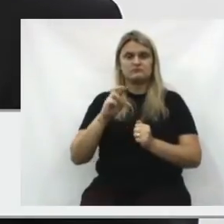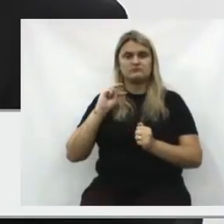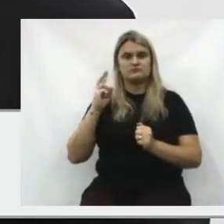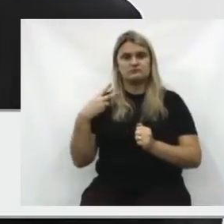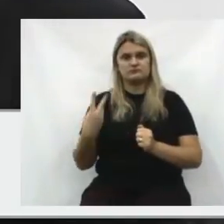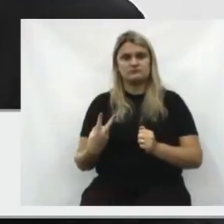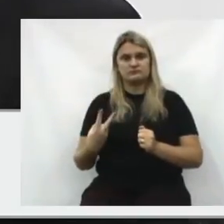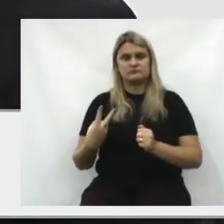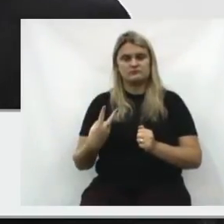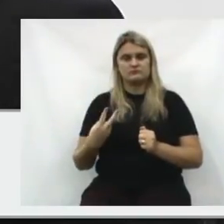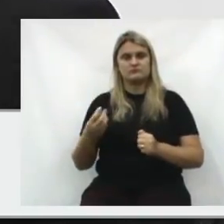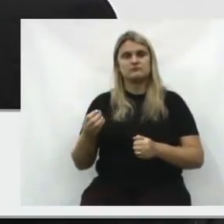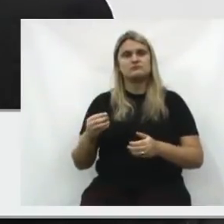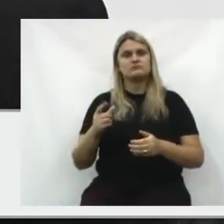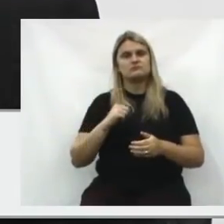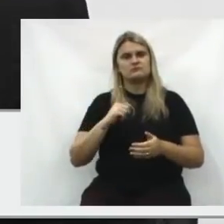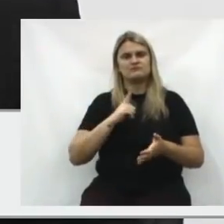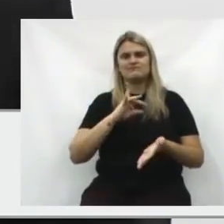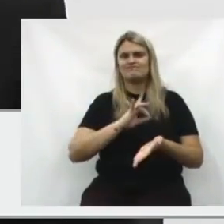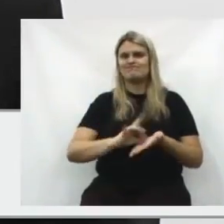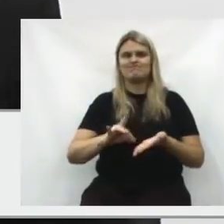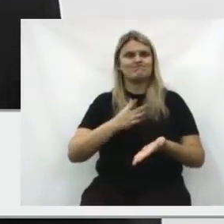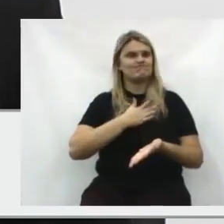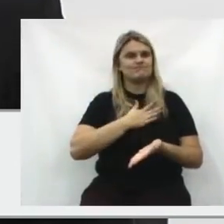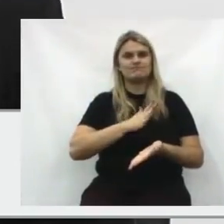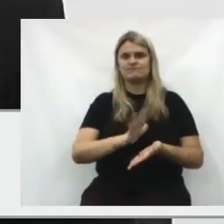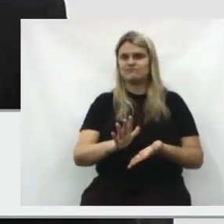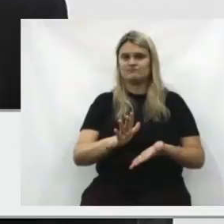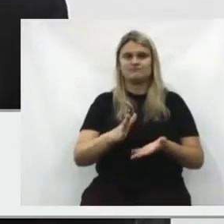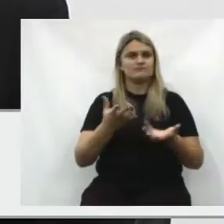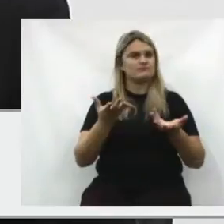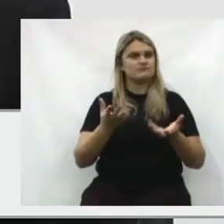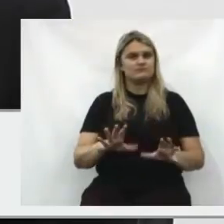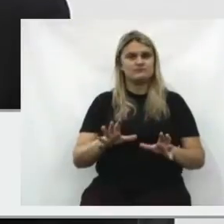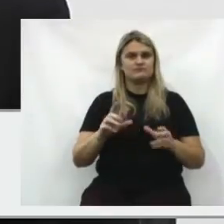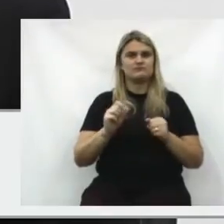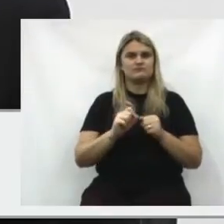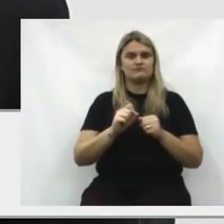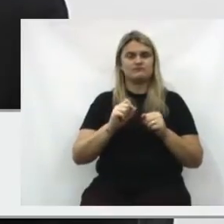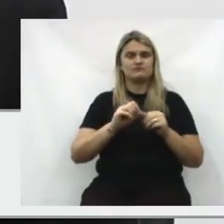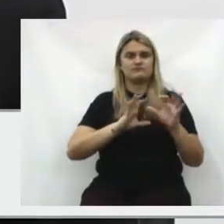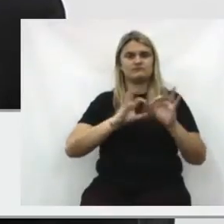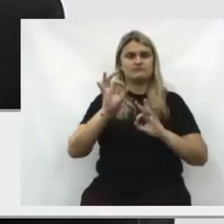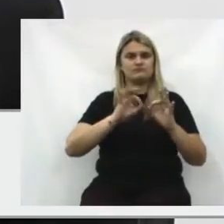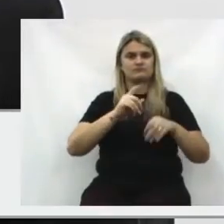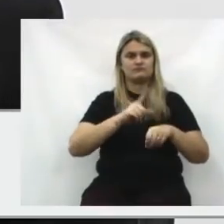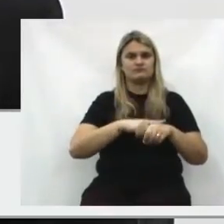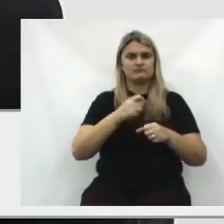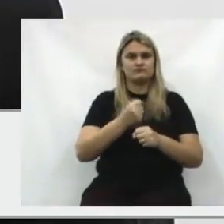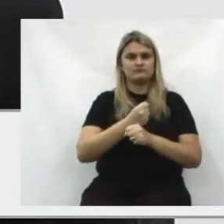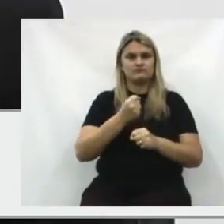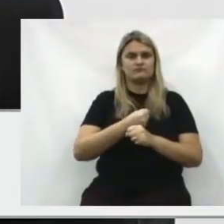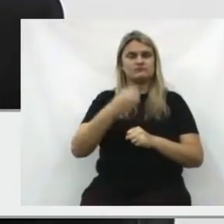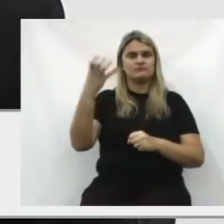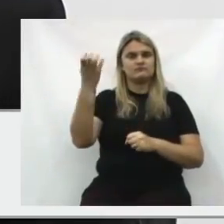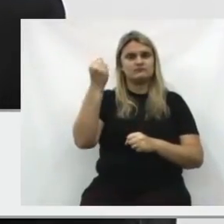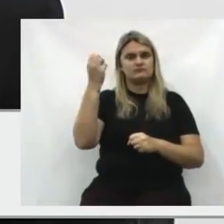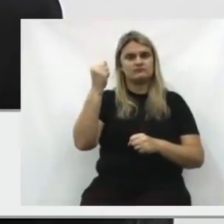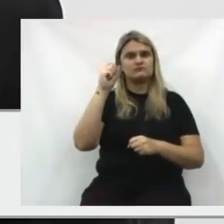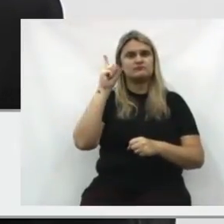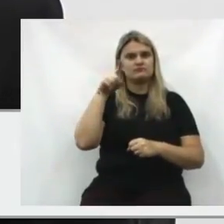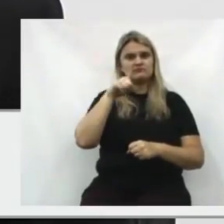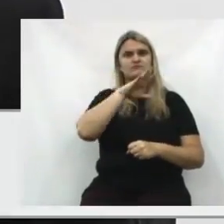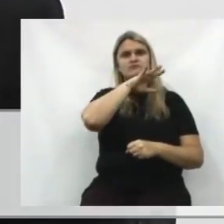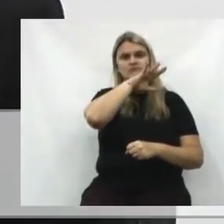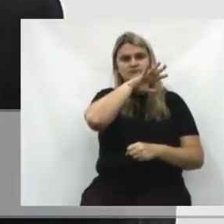assinei, junto com os demais colegas, essa nota de repúdio à reforma da Previdência,